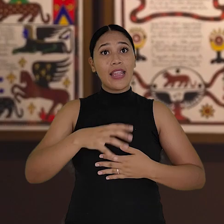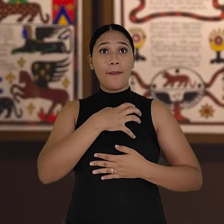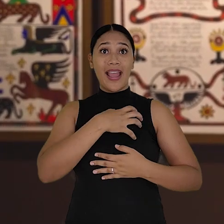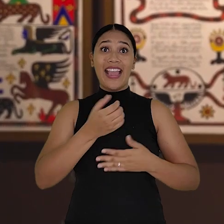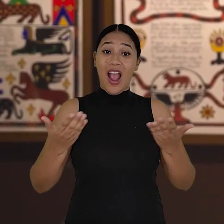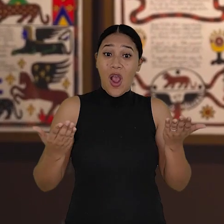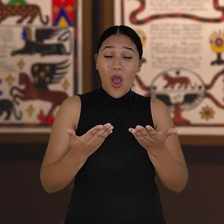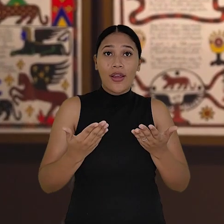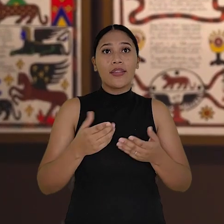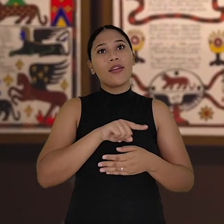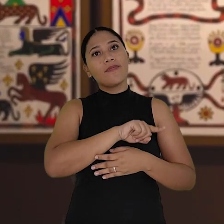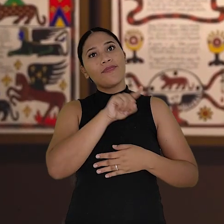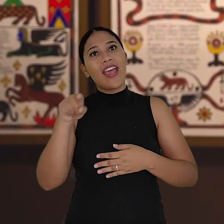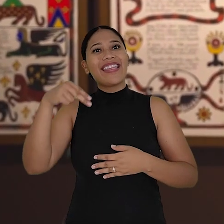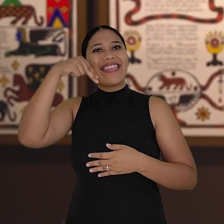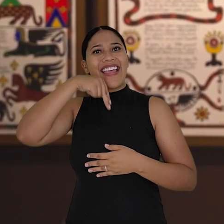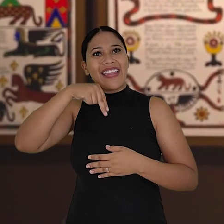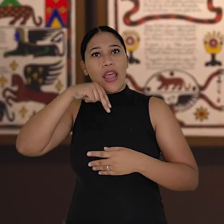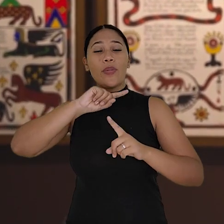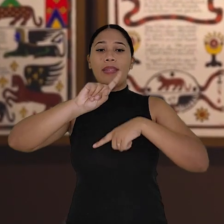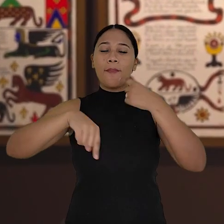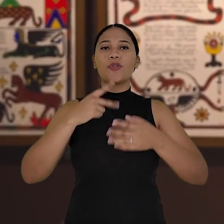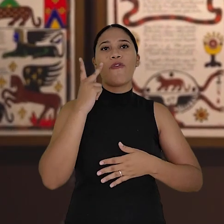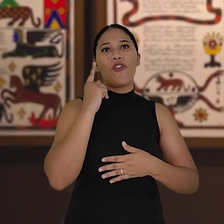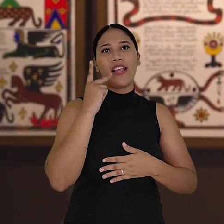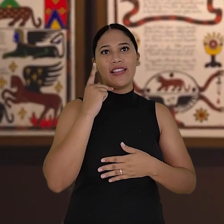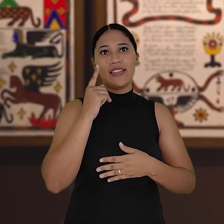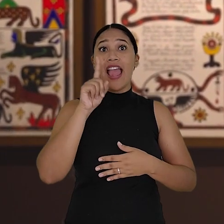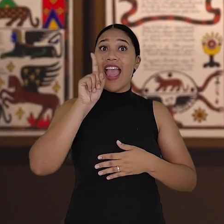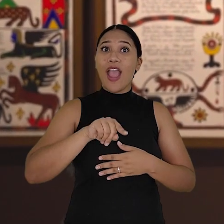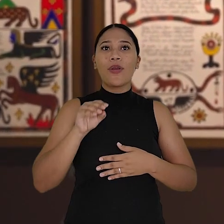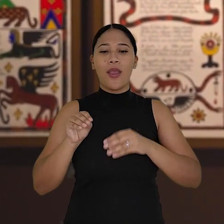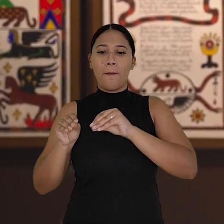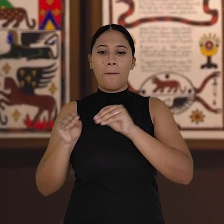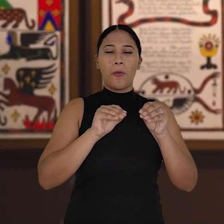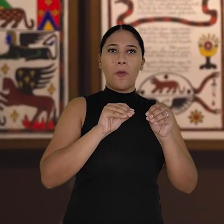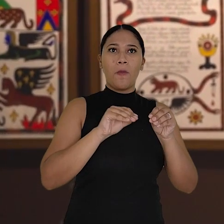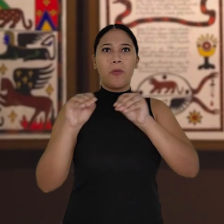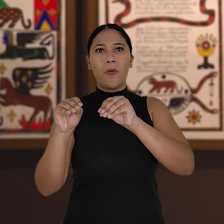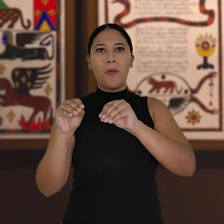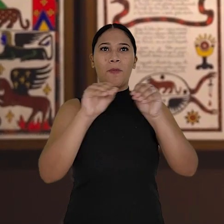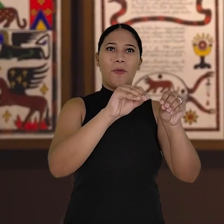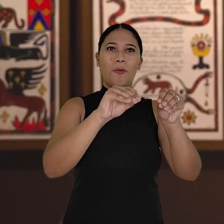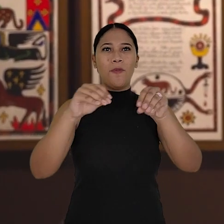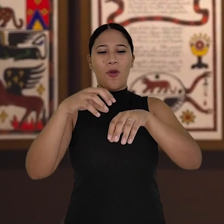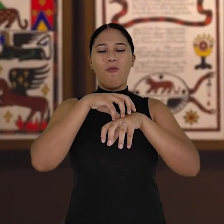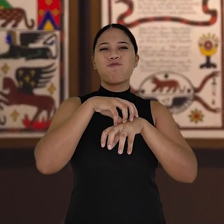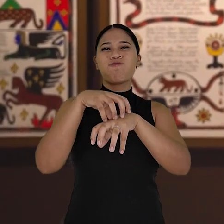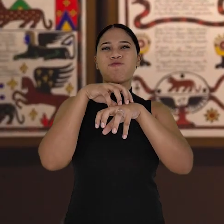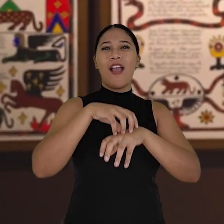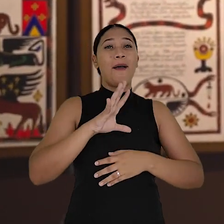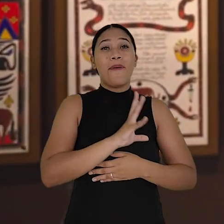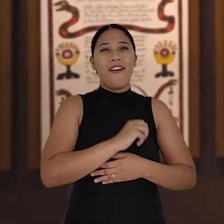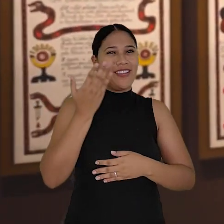Recife, está aqui na Bahia agora, daqui nós vamos para Natal e depois para Fortaleza. É a caravana do